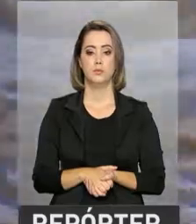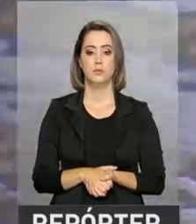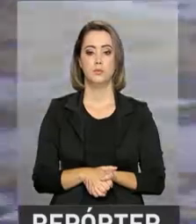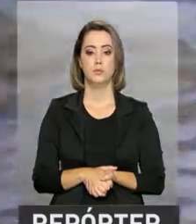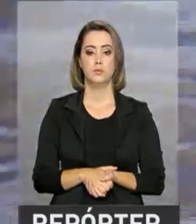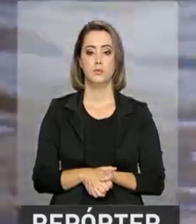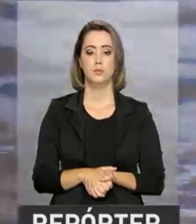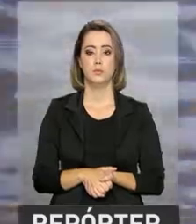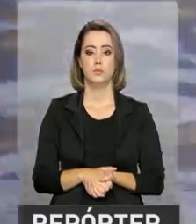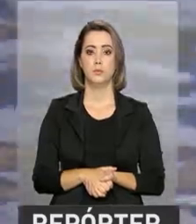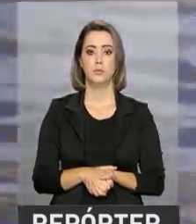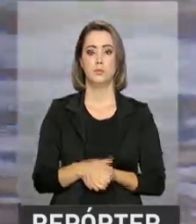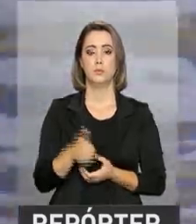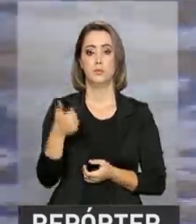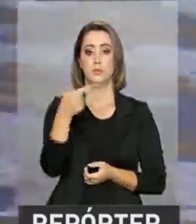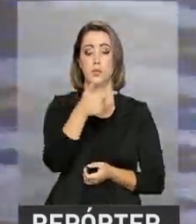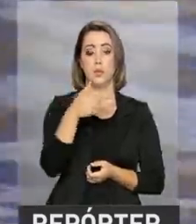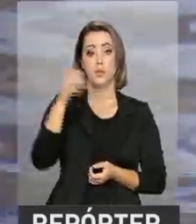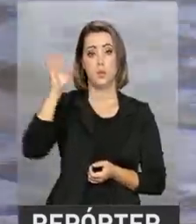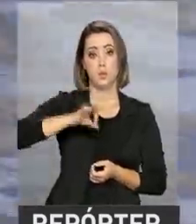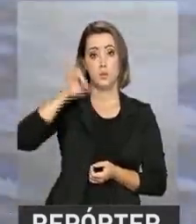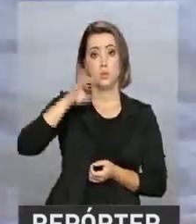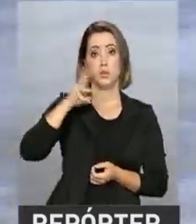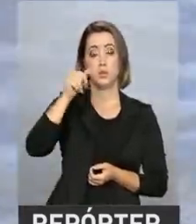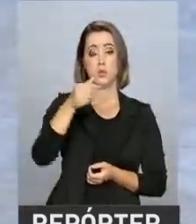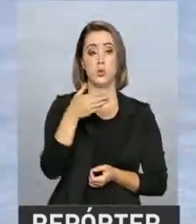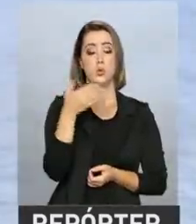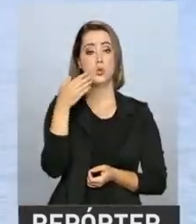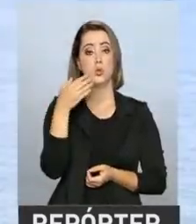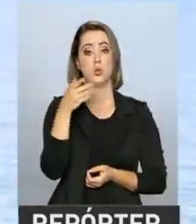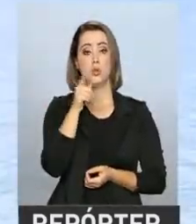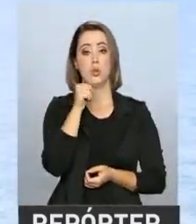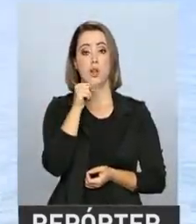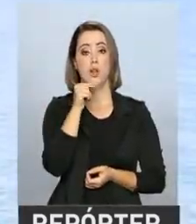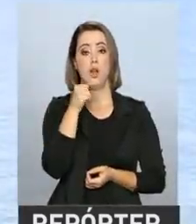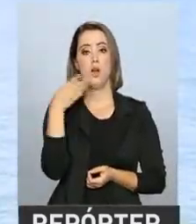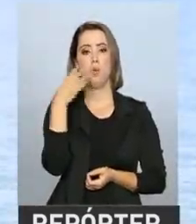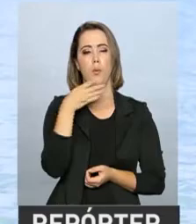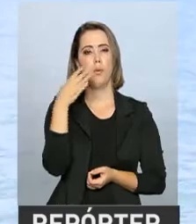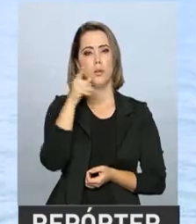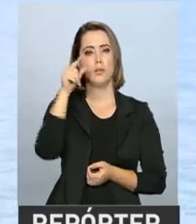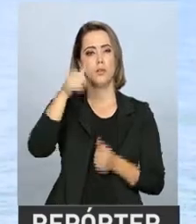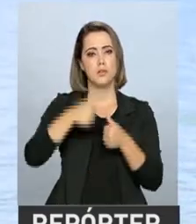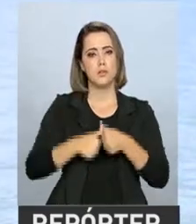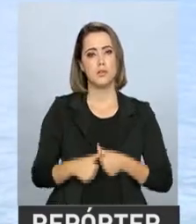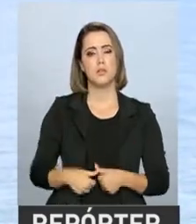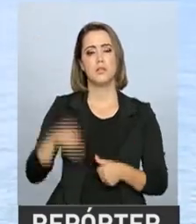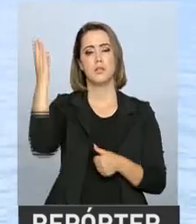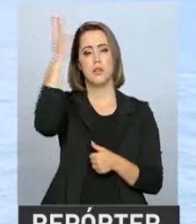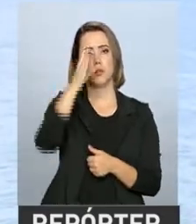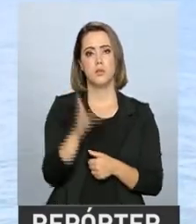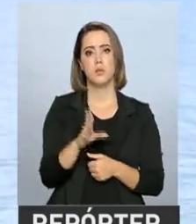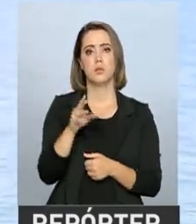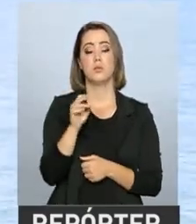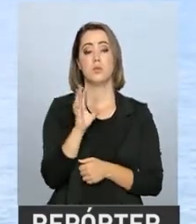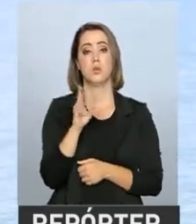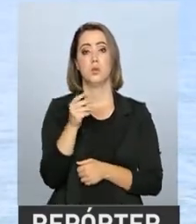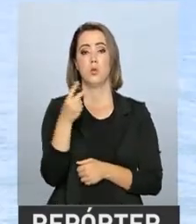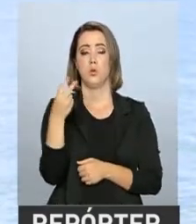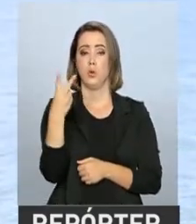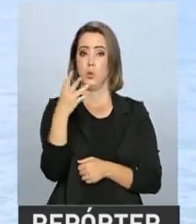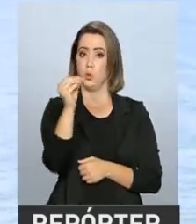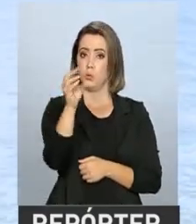cerca de 12% da água doce do planeta está no brasil ao todo são 200 mil